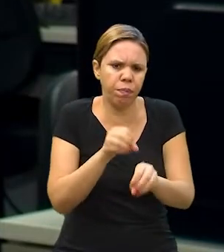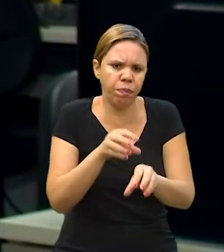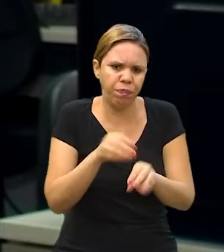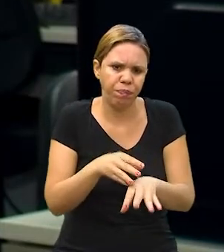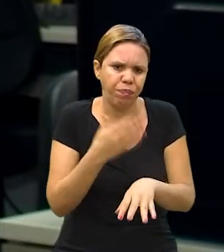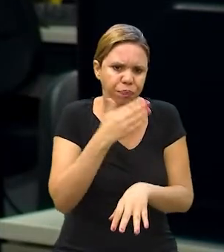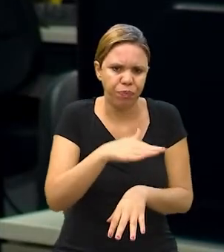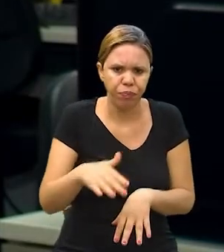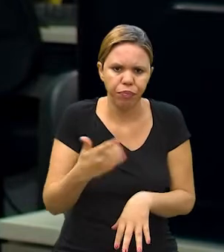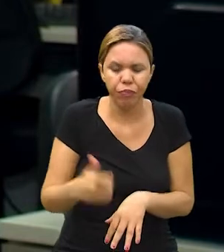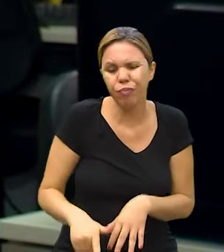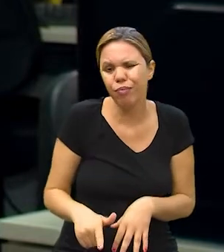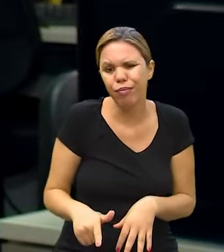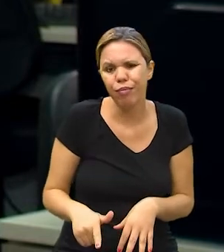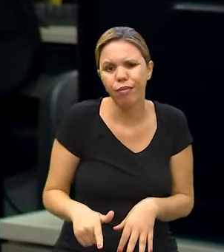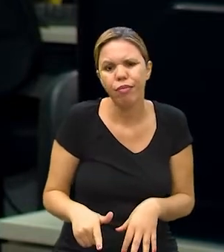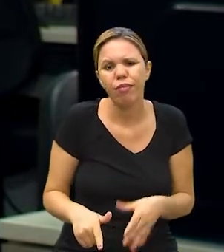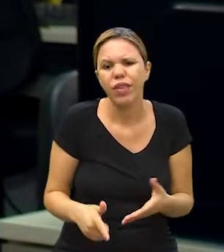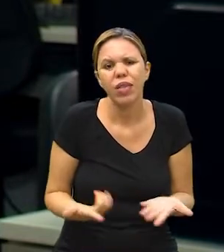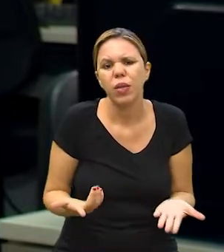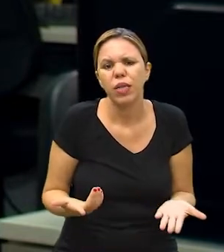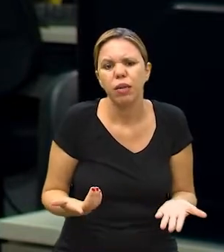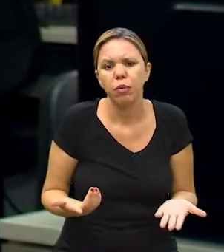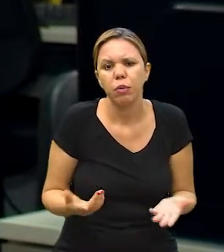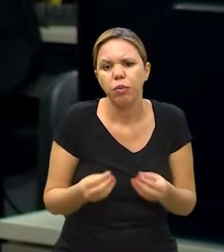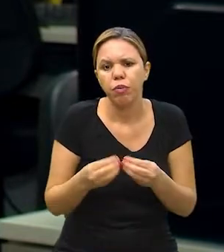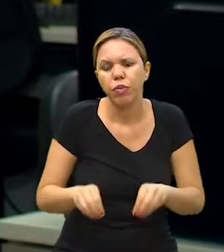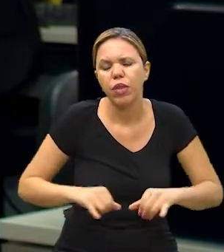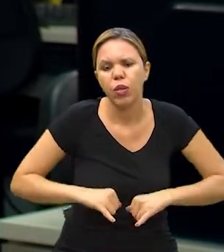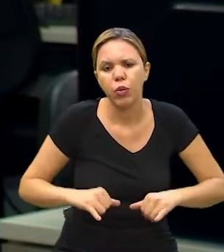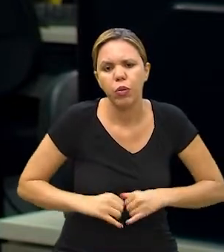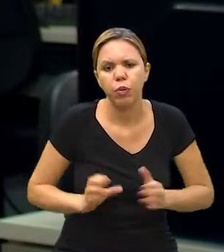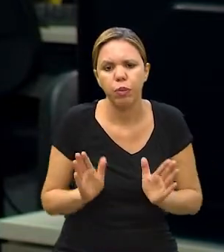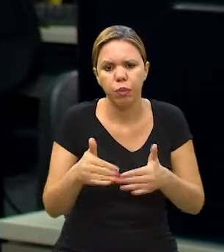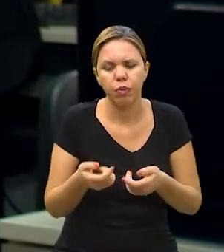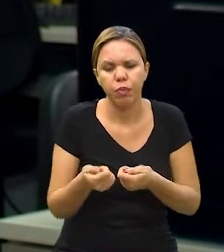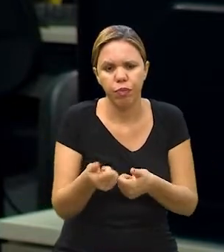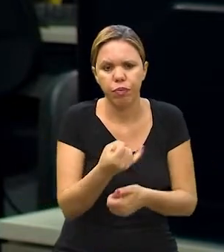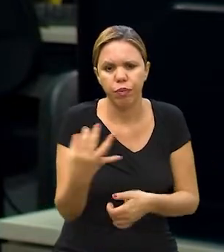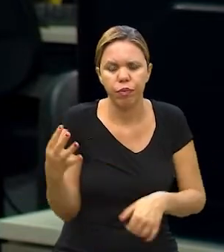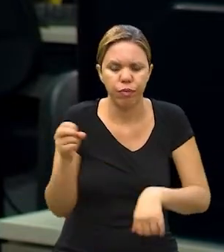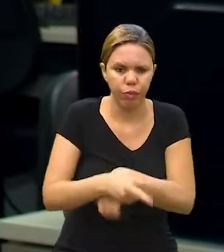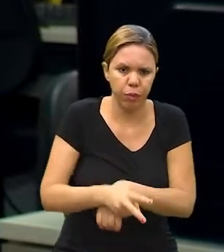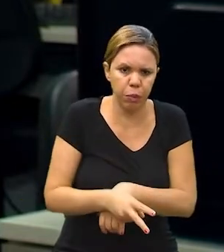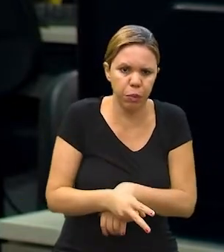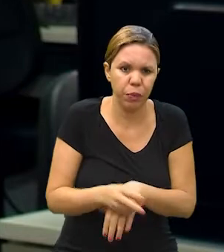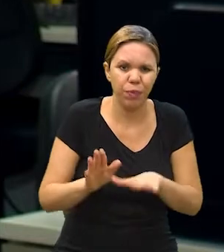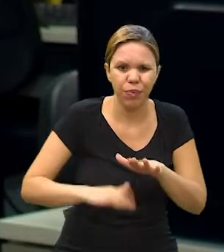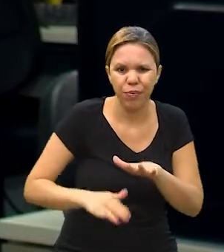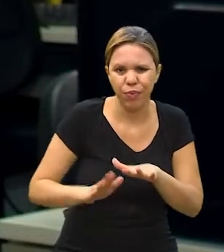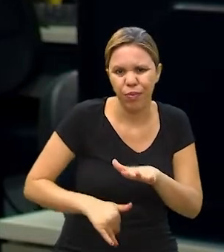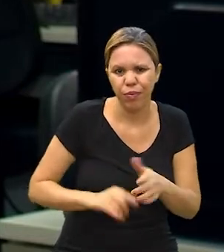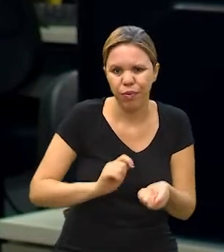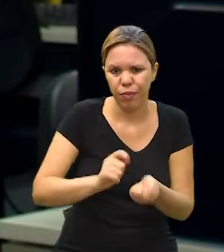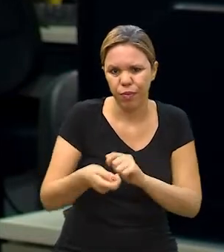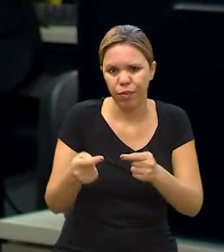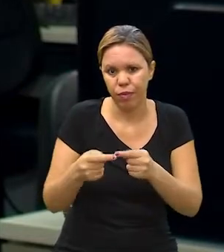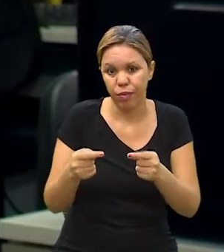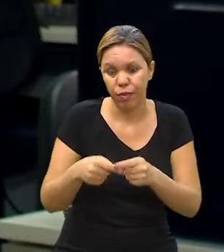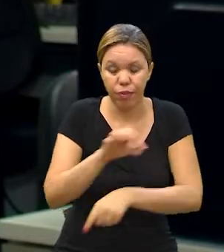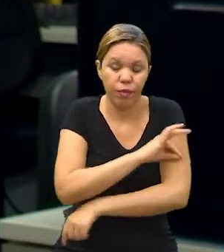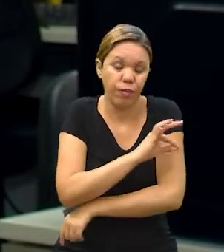infantil que, de novo, ela está aquém do que poderia ser, porque o dimensionamento, a oferta de vagas está abaixo do adequado. A